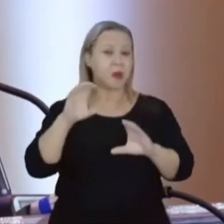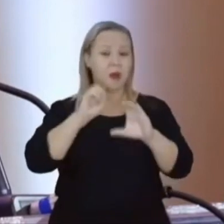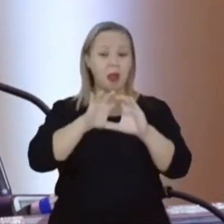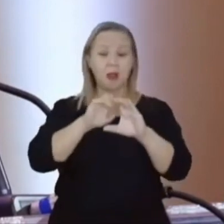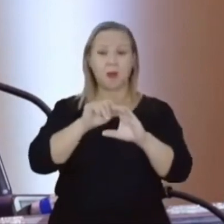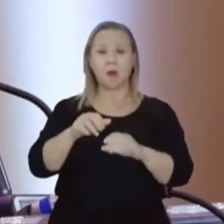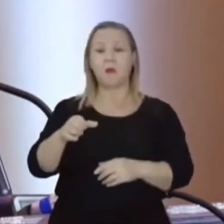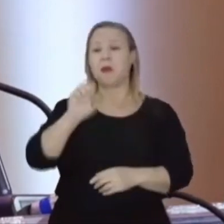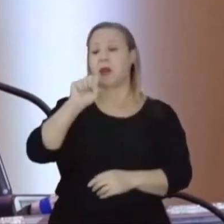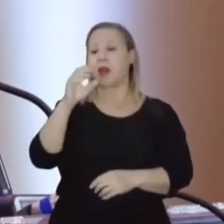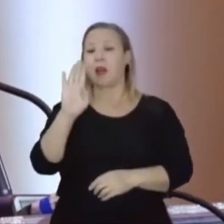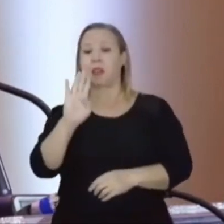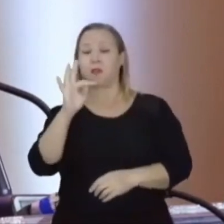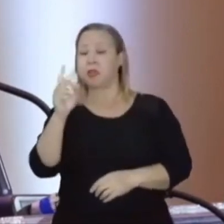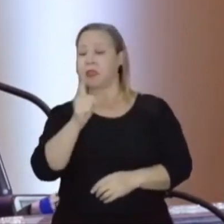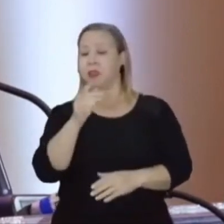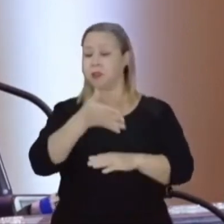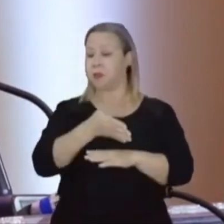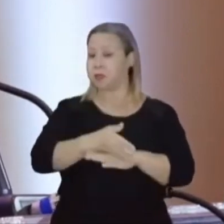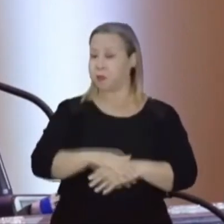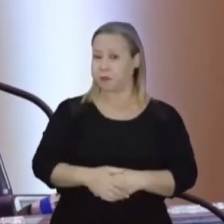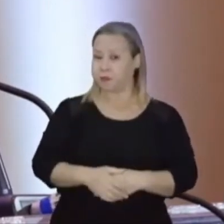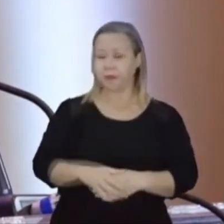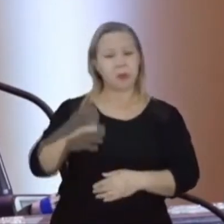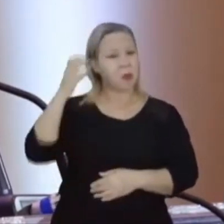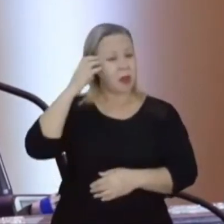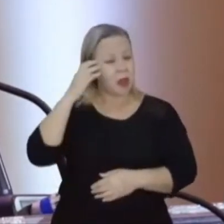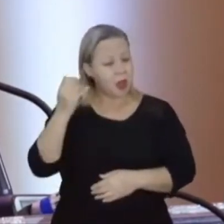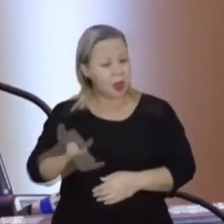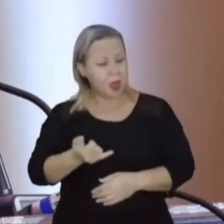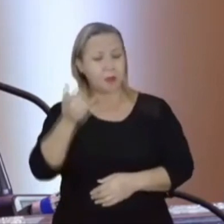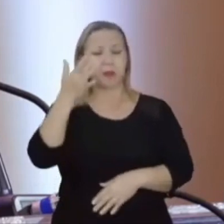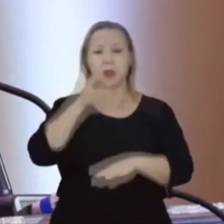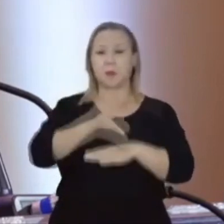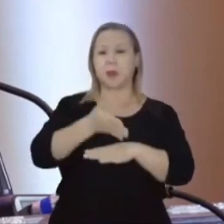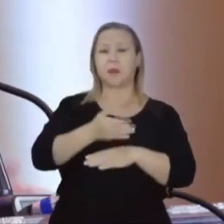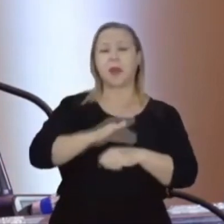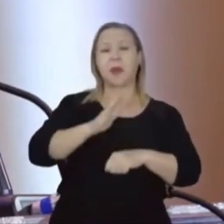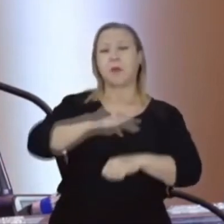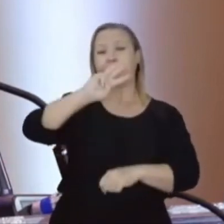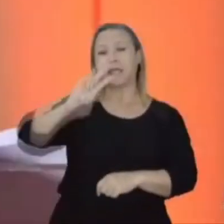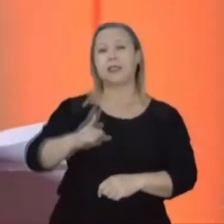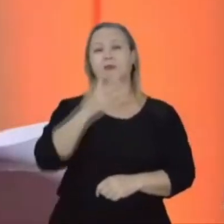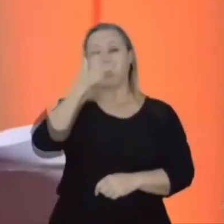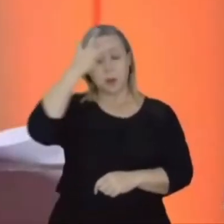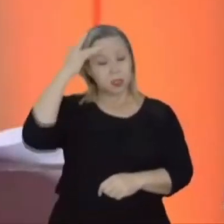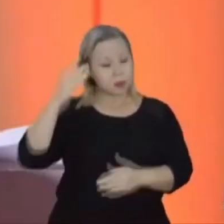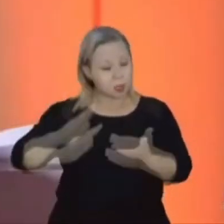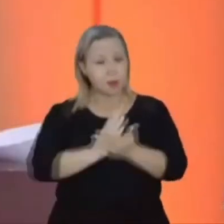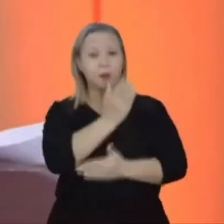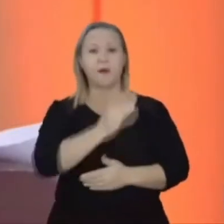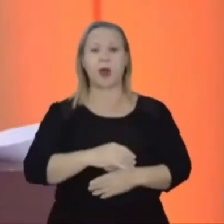rádios importantes, participou televisão, participaram. Tinha mais de 3 mil pessoas que aprovaram um documento. Aquele documento